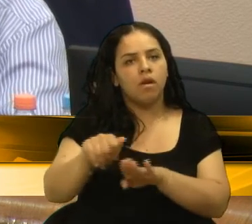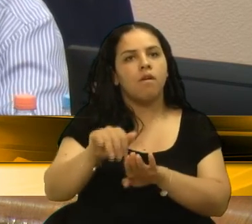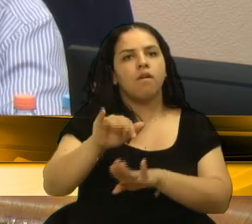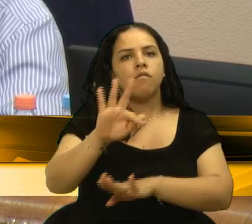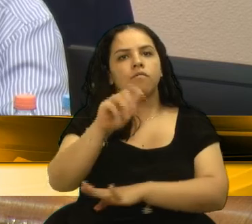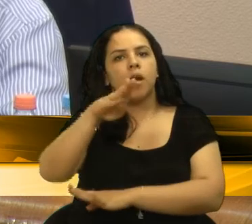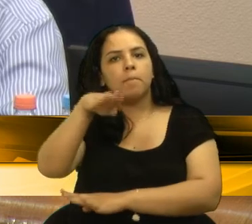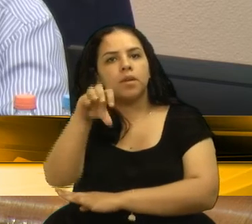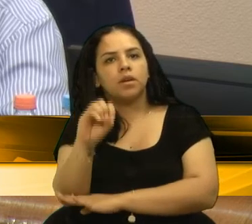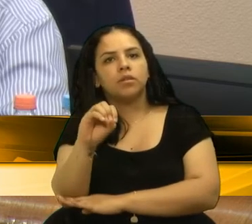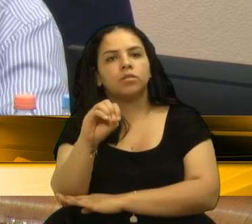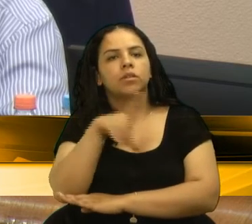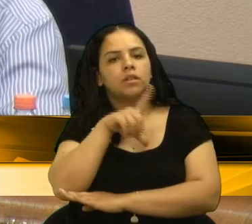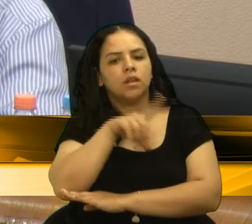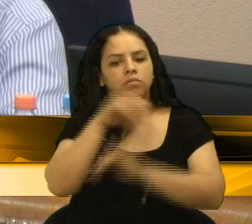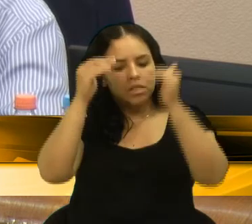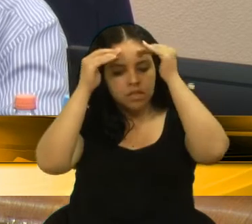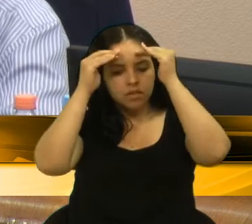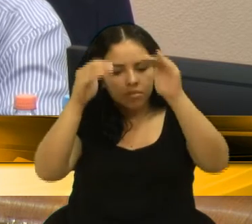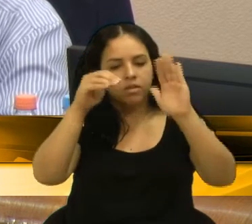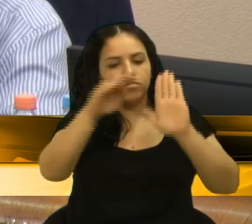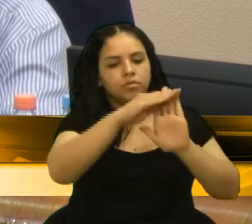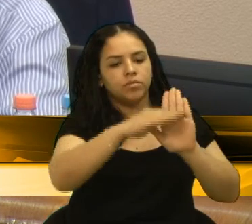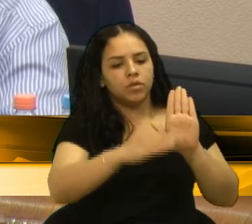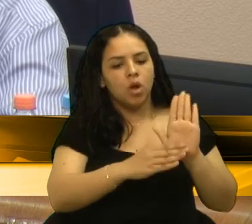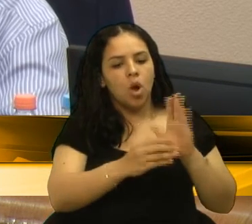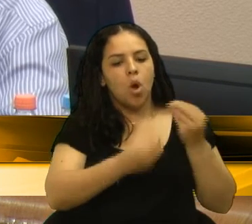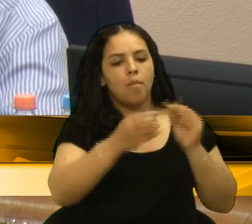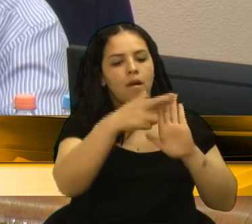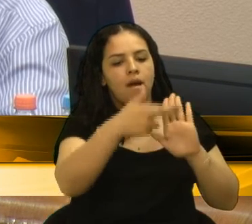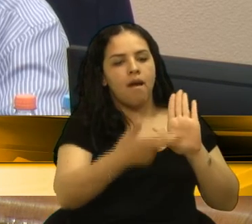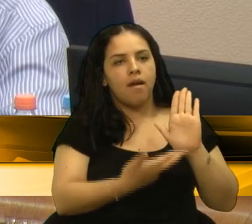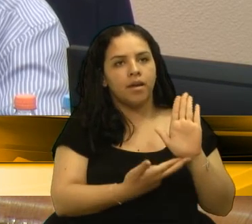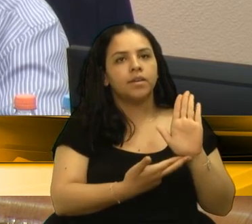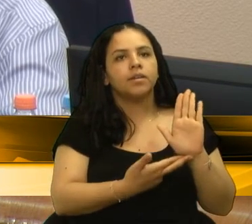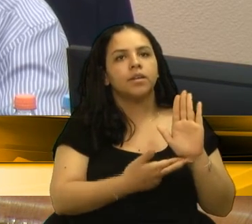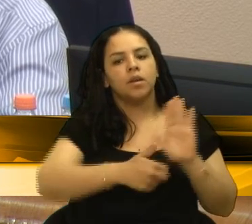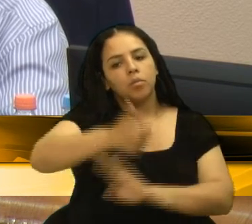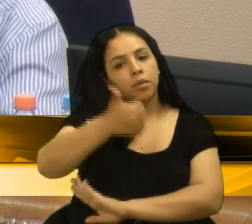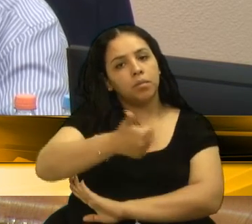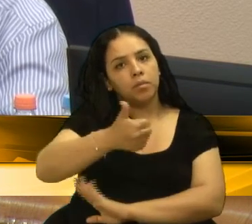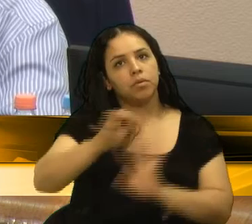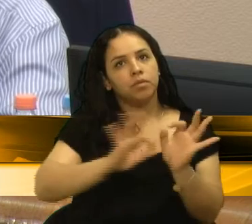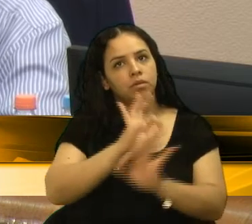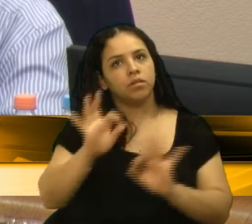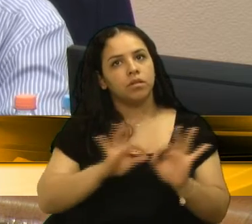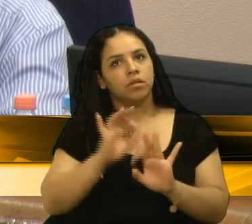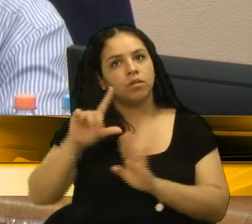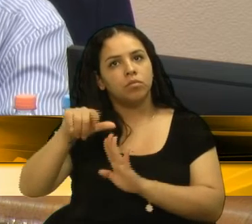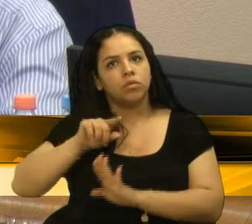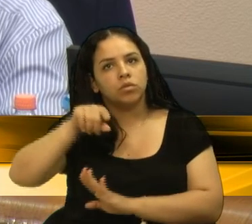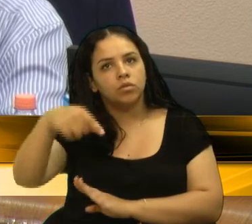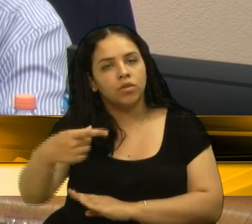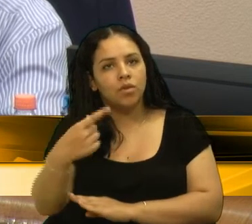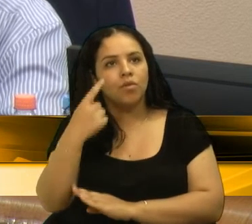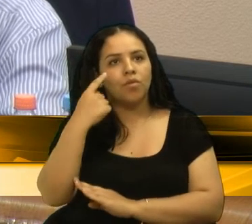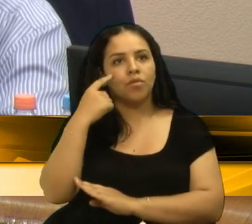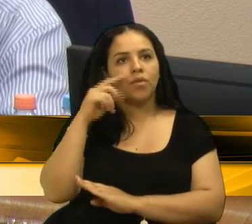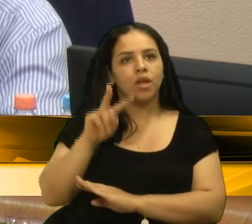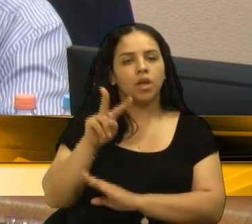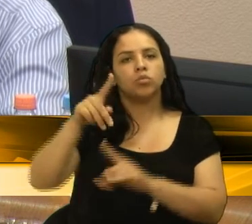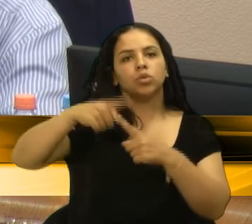que a gente deveria respeitar os prazos estabelecidos no decreto como regra. Então, esse é o primeiro procedimento. A partir daí, a gente analisa o tipo de evento e qual